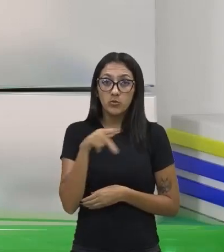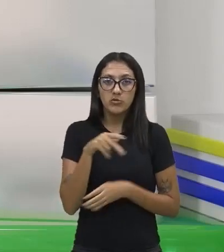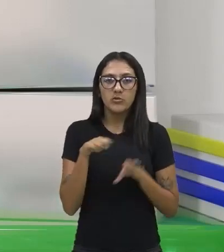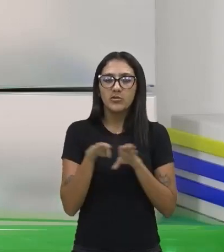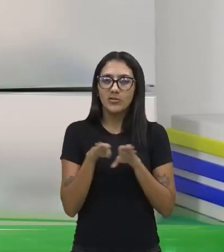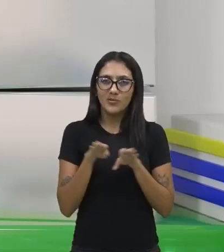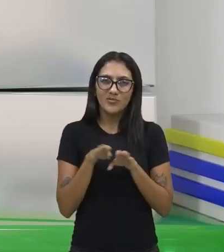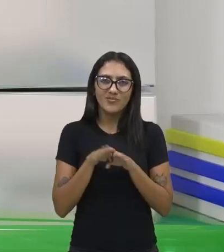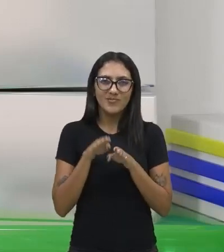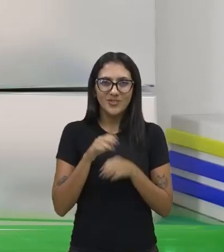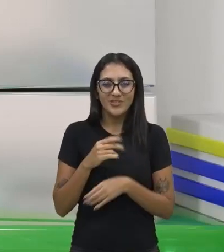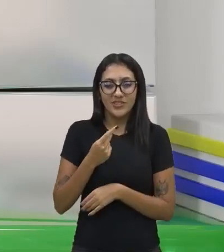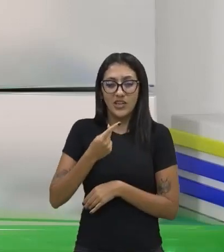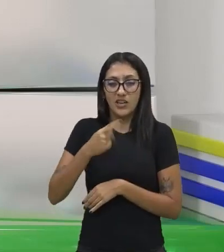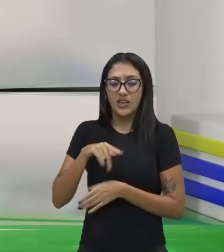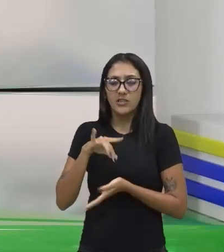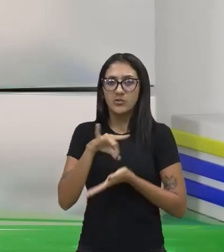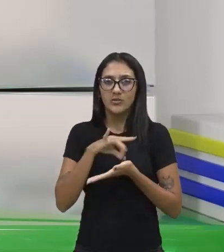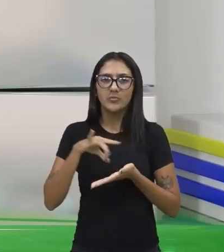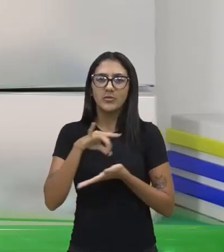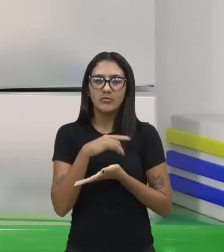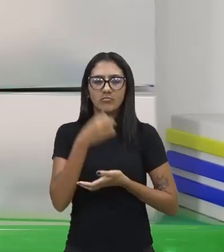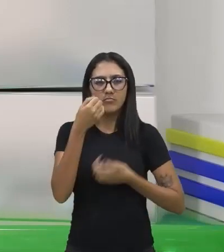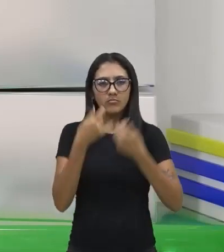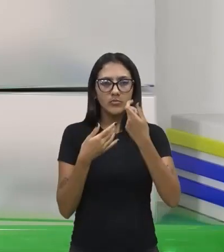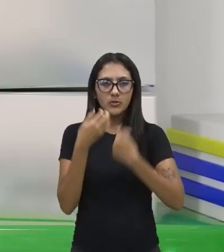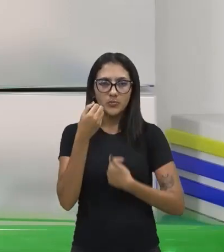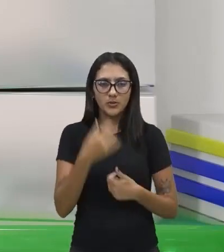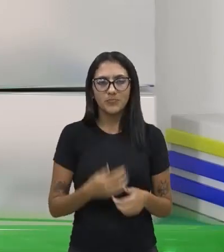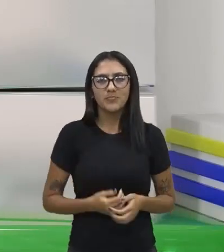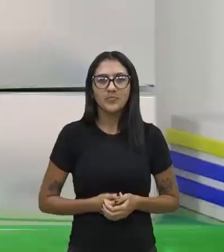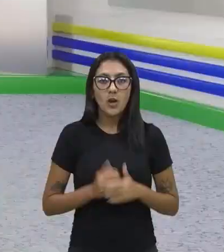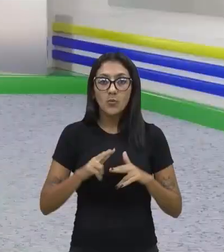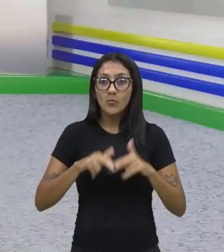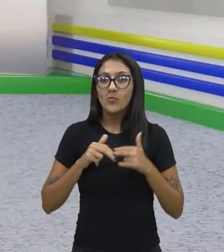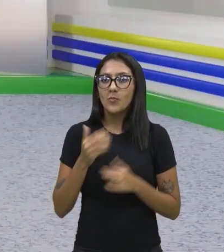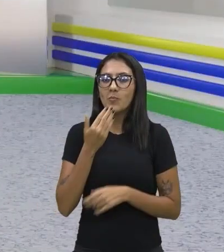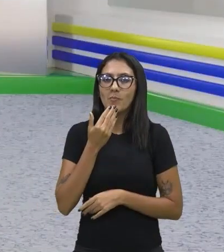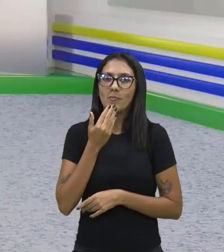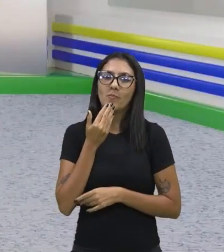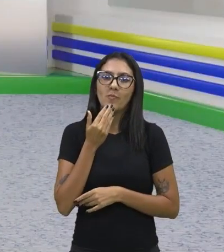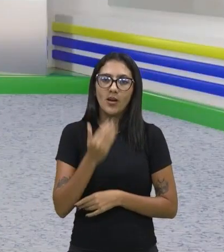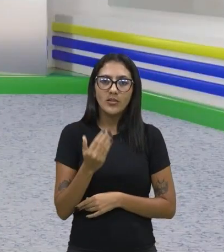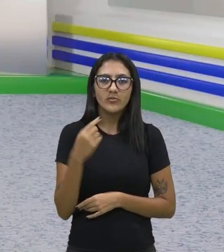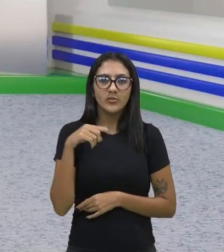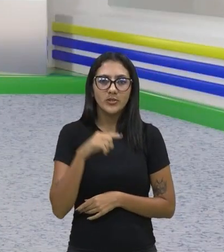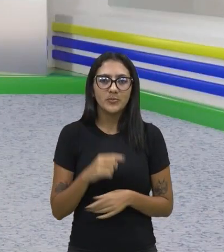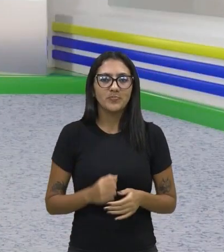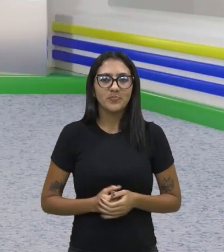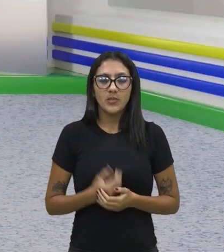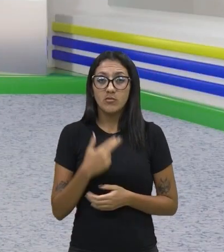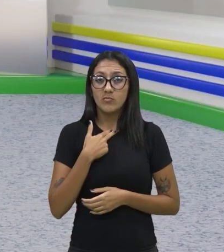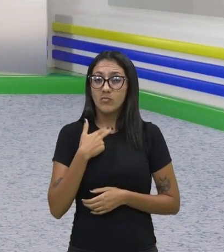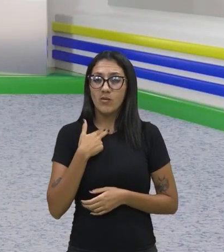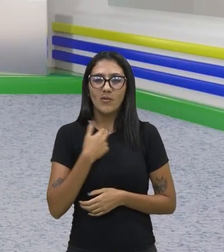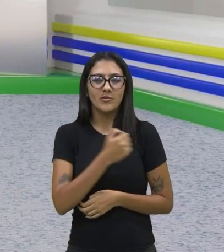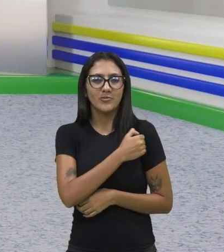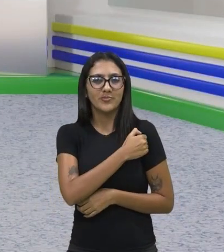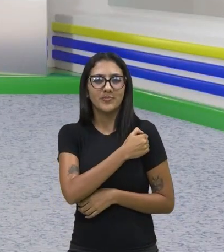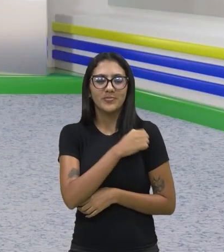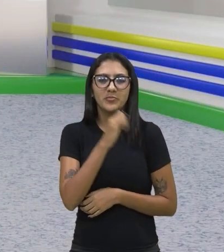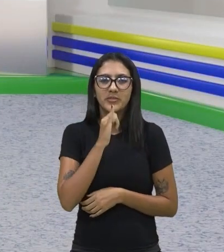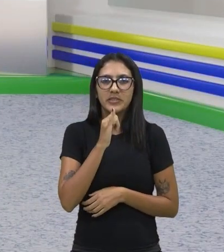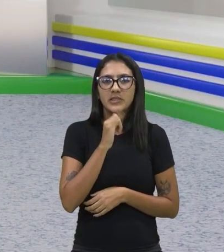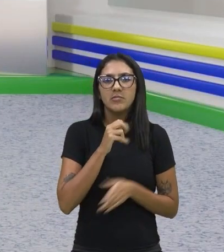comentário em relação à resposta dada para o aluno, e aí a gente pede a colaboração, né, Cristiane? Não dá para o aluno chegar na tela e dizer